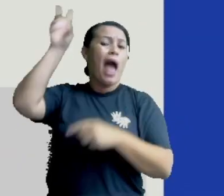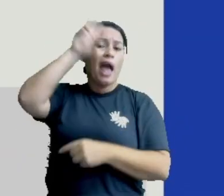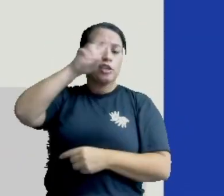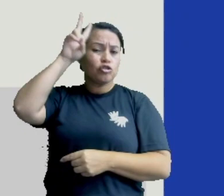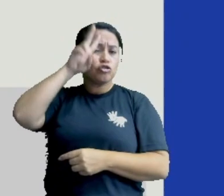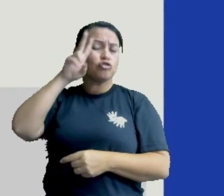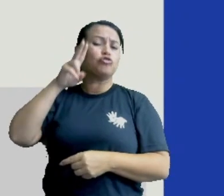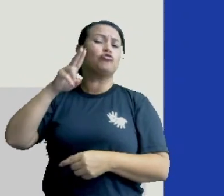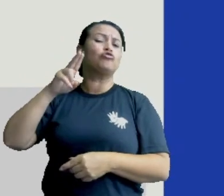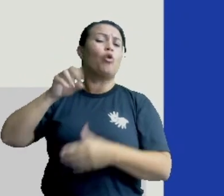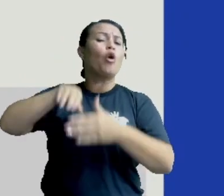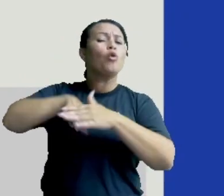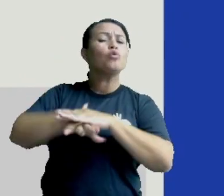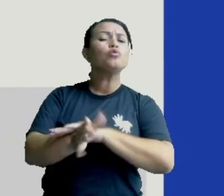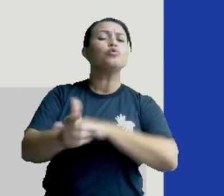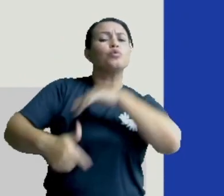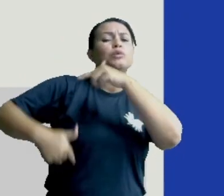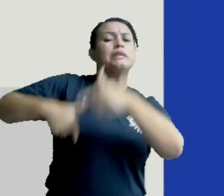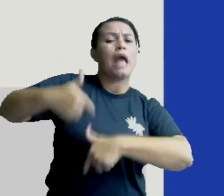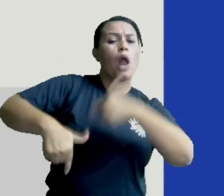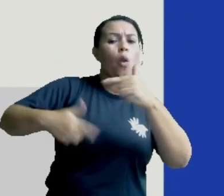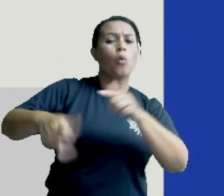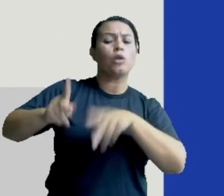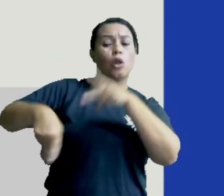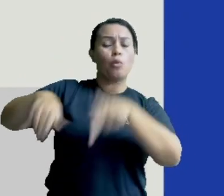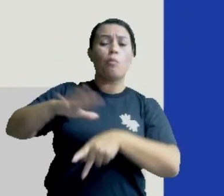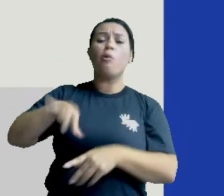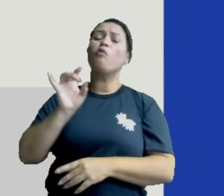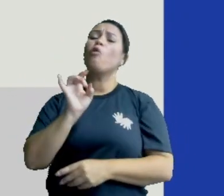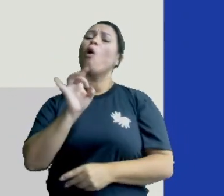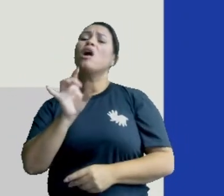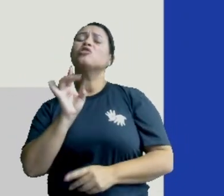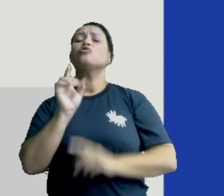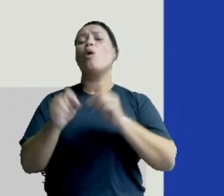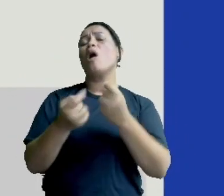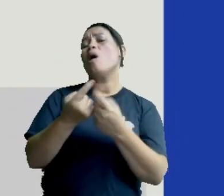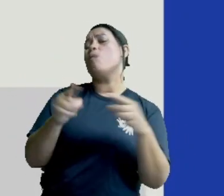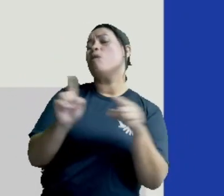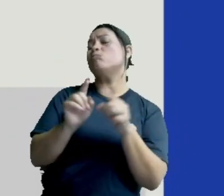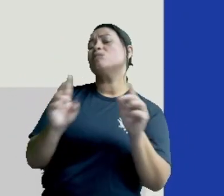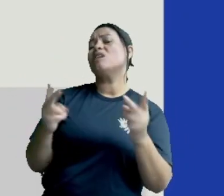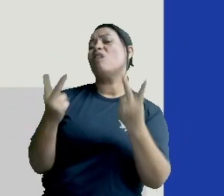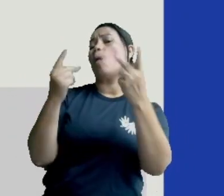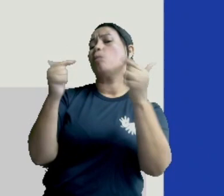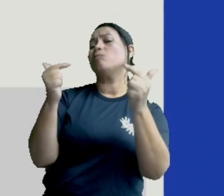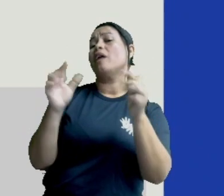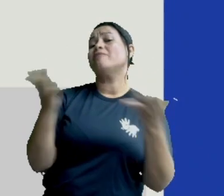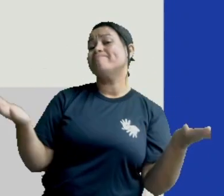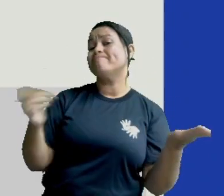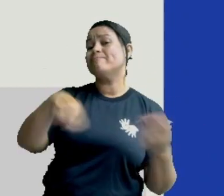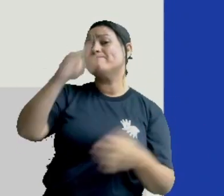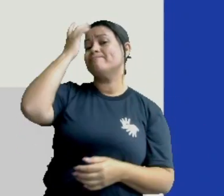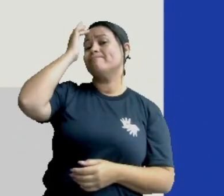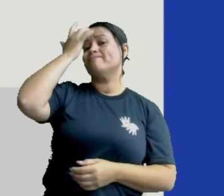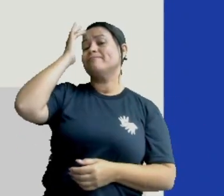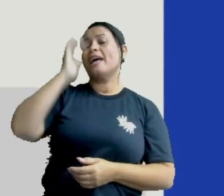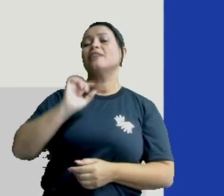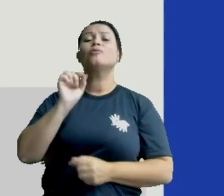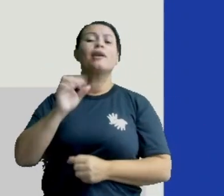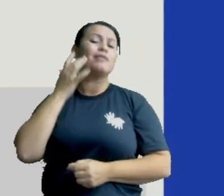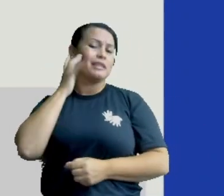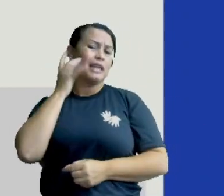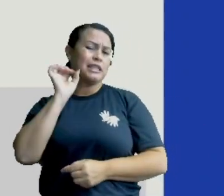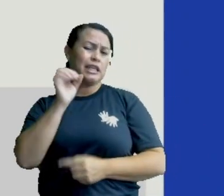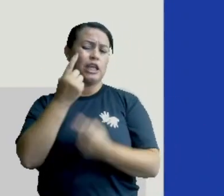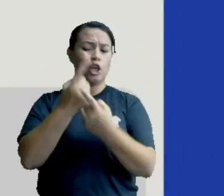as tradições e as lutas de seu povo, ou é apenas uma música sem valor? que é que vocês acham? Que o